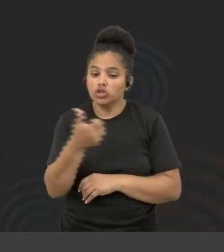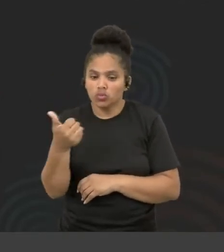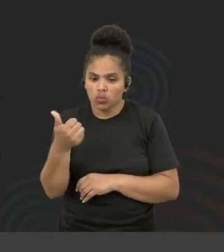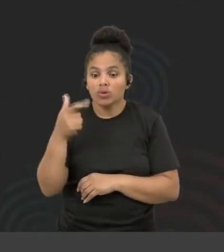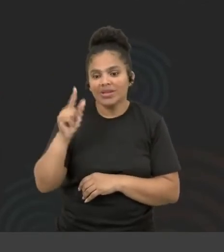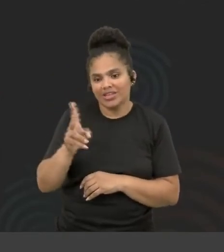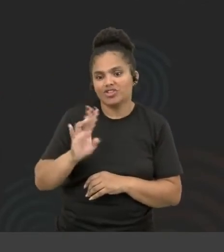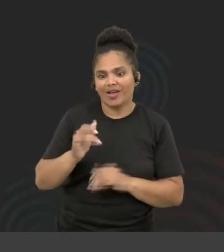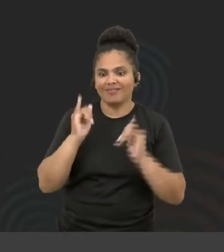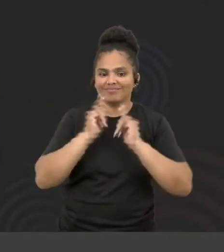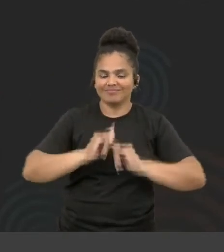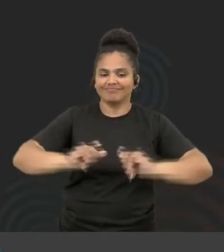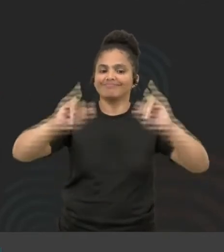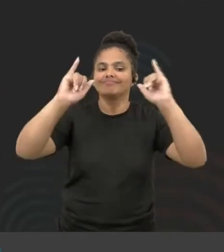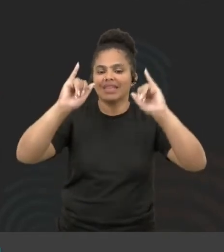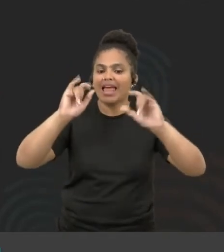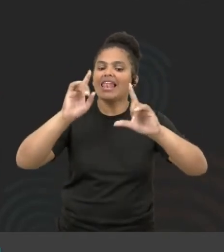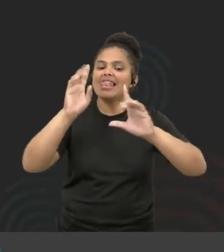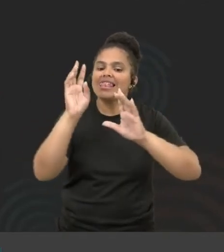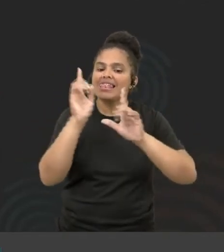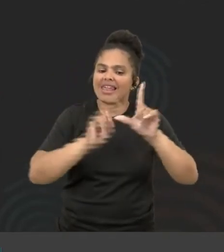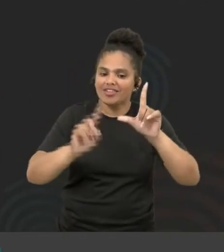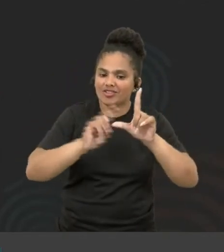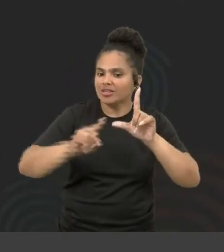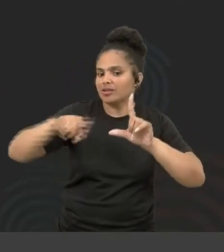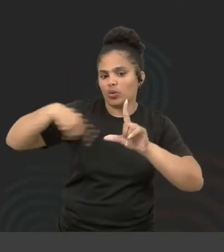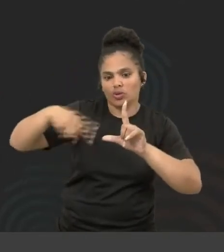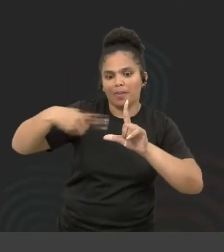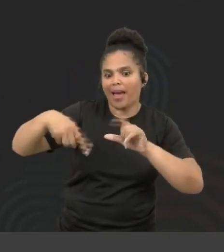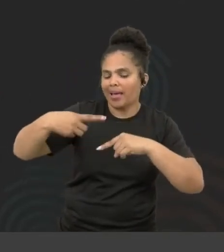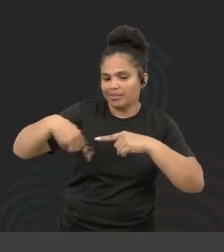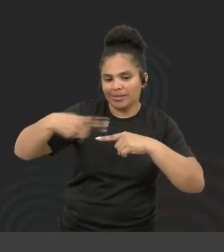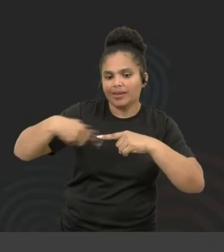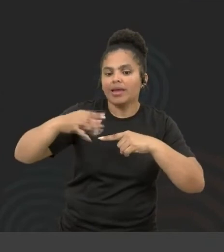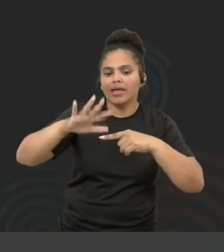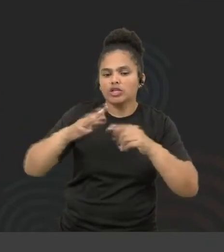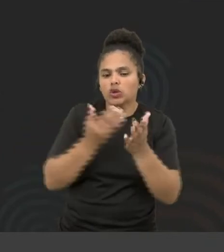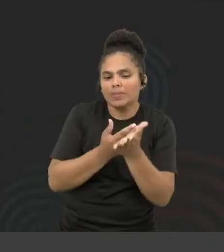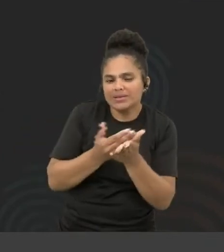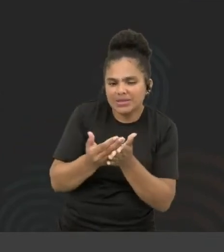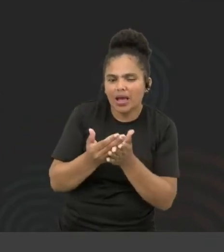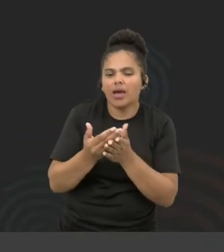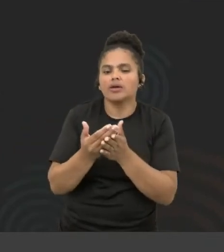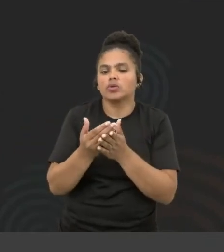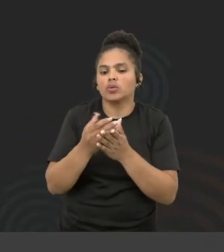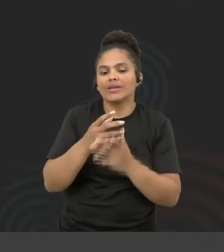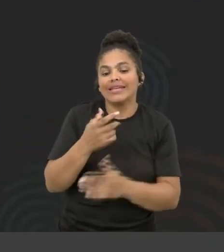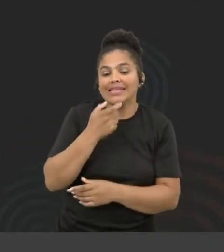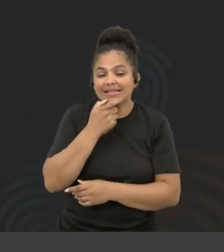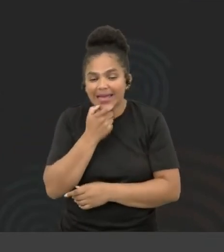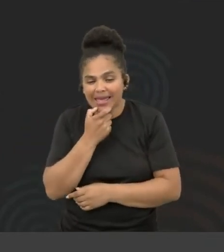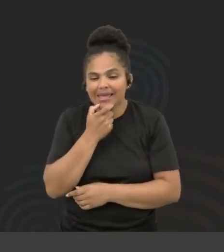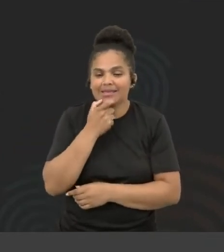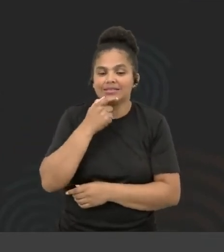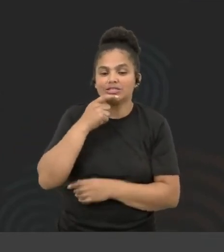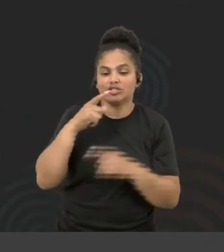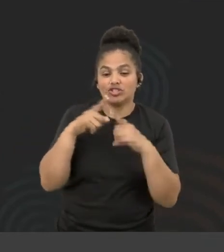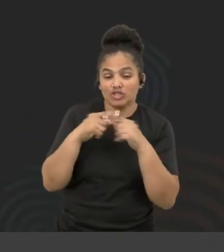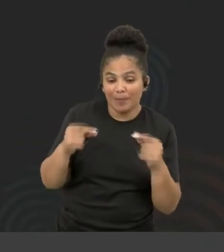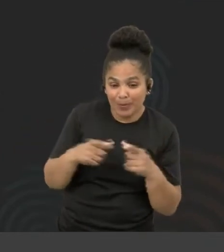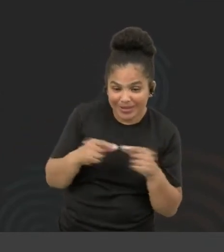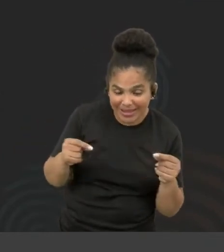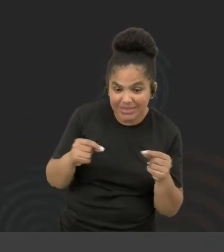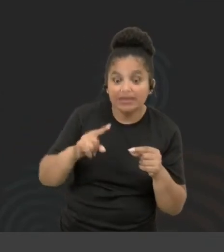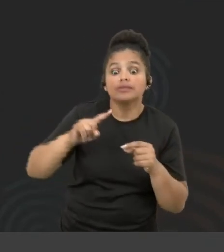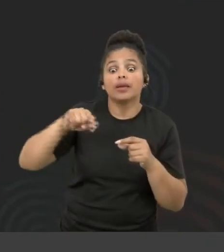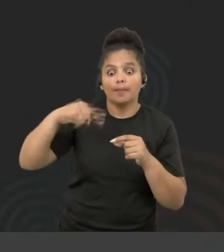legendas automáticas na plataforma. Eles começaram com legendas em inglês e japonês, e depois